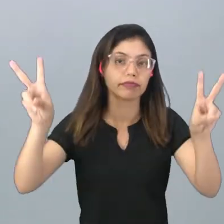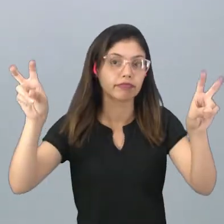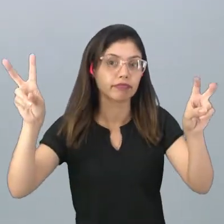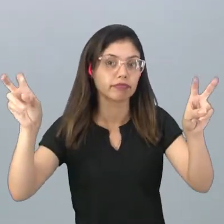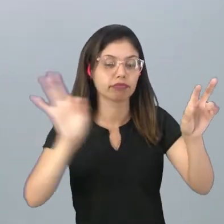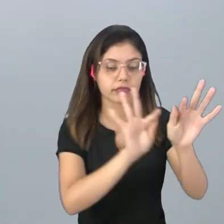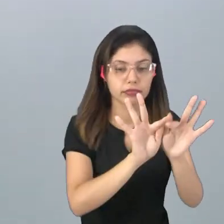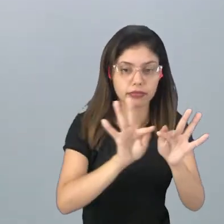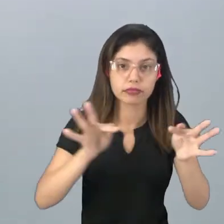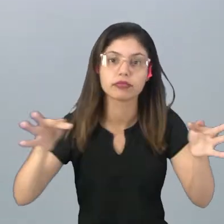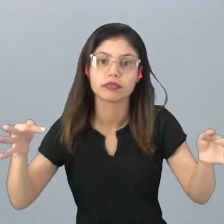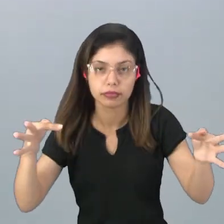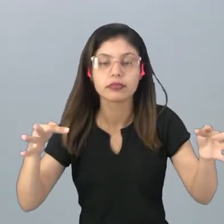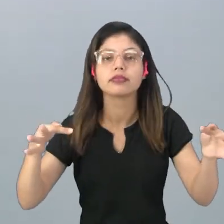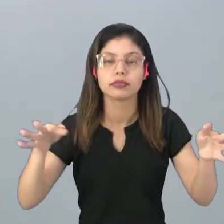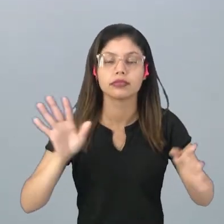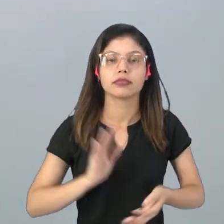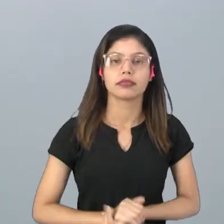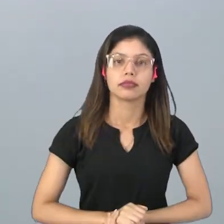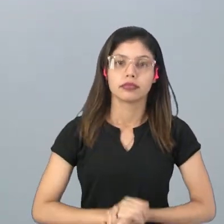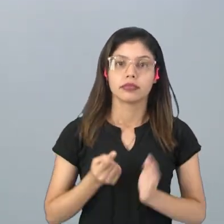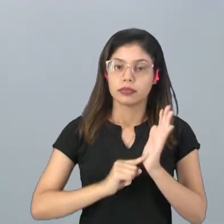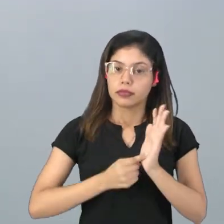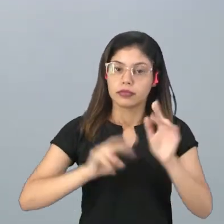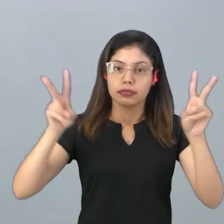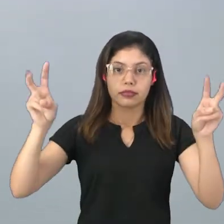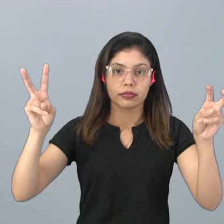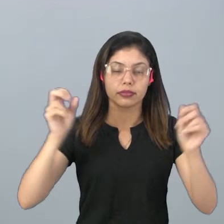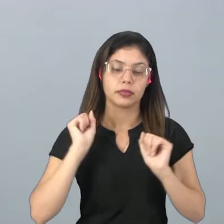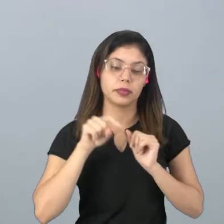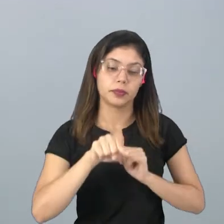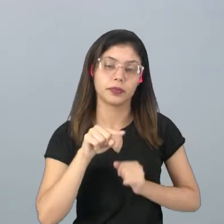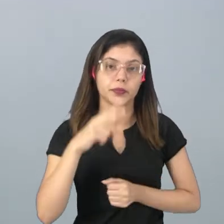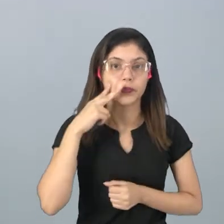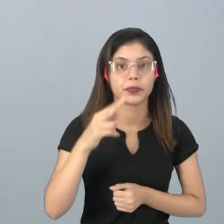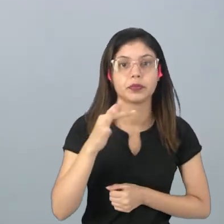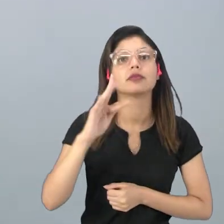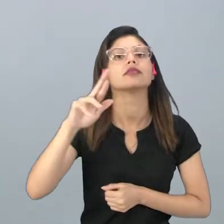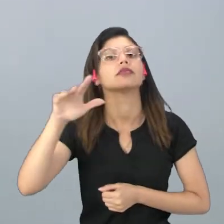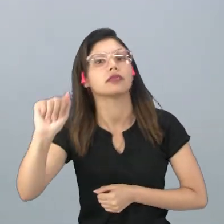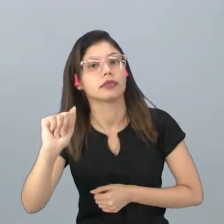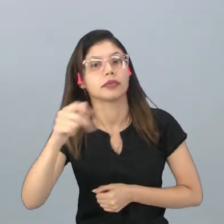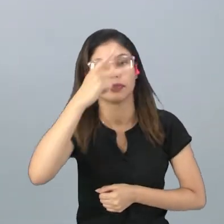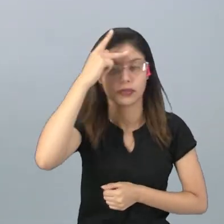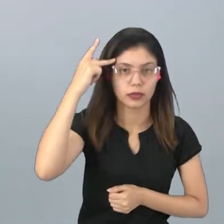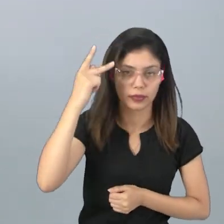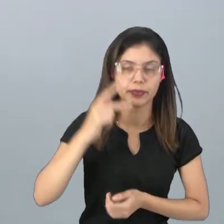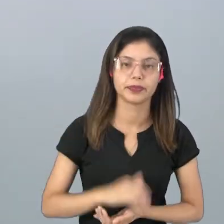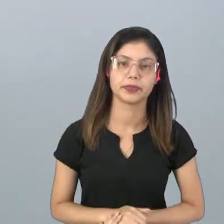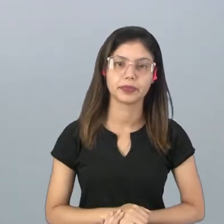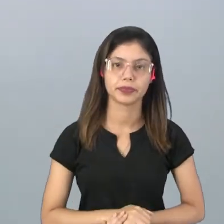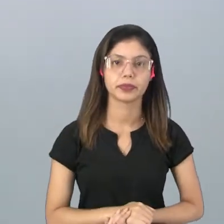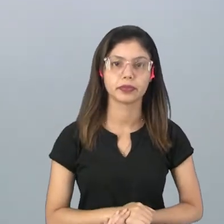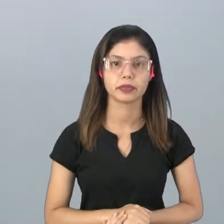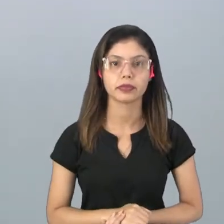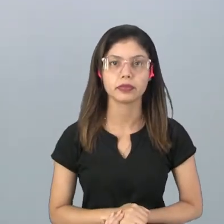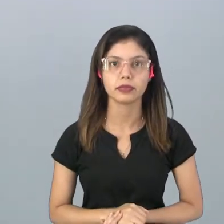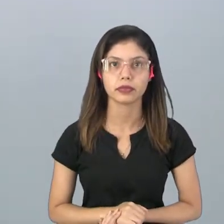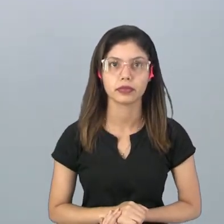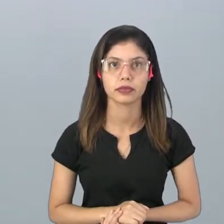eu coloco entre aspas, uso aquele sinal de pontuação, as aspas, para identificar a fala daquela pessoa